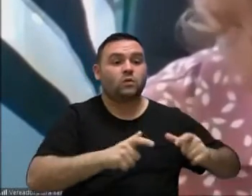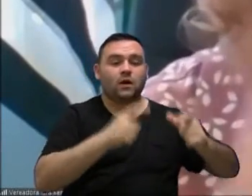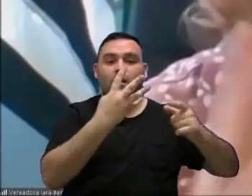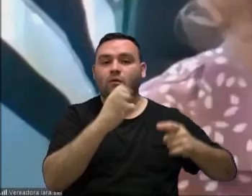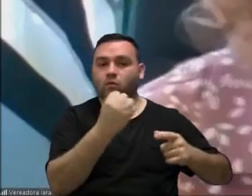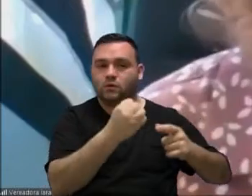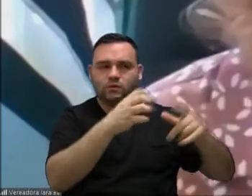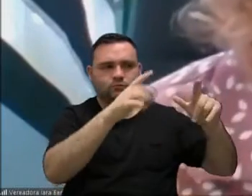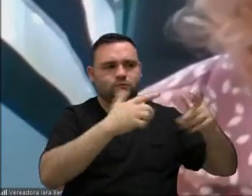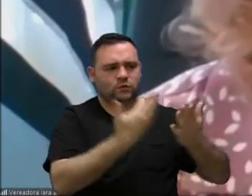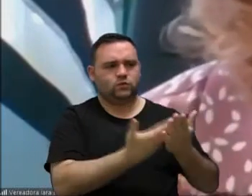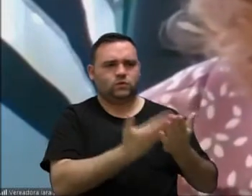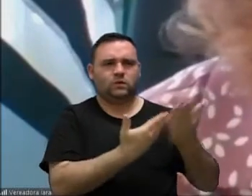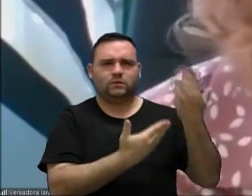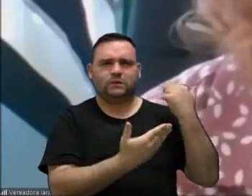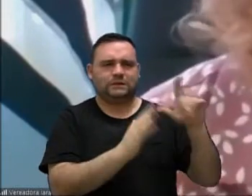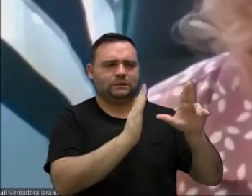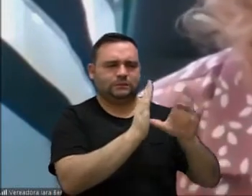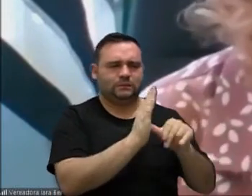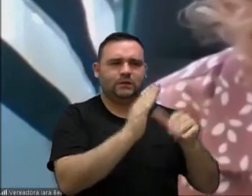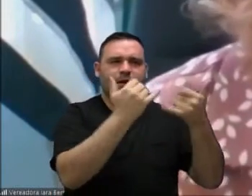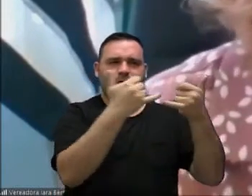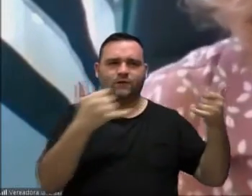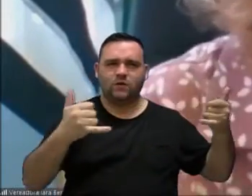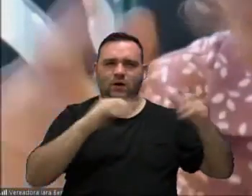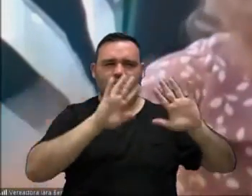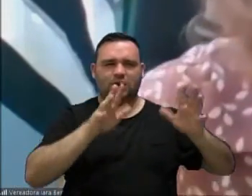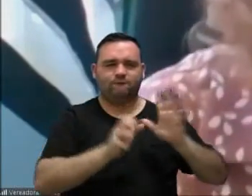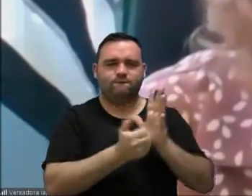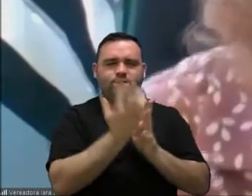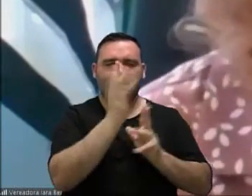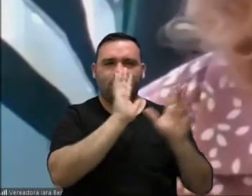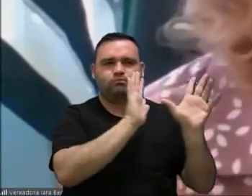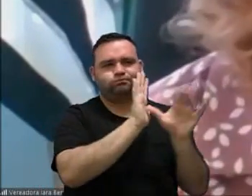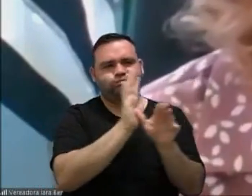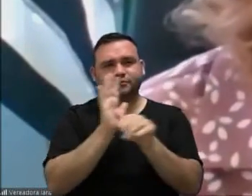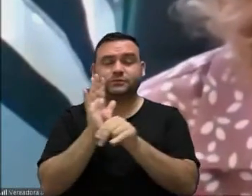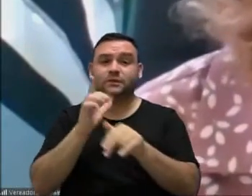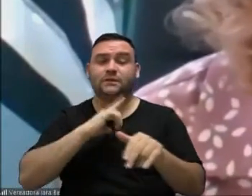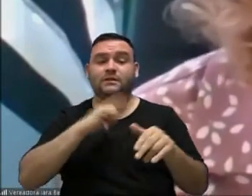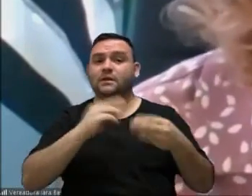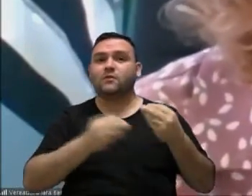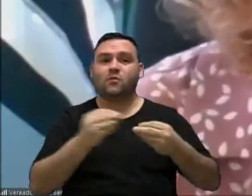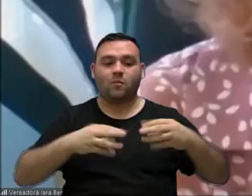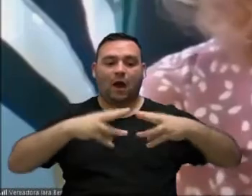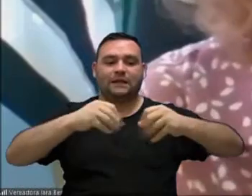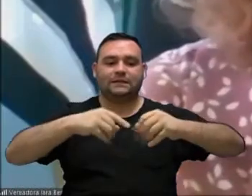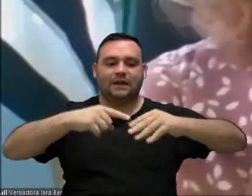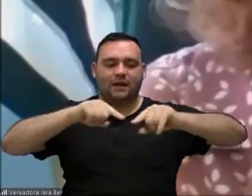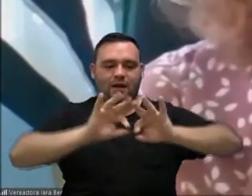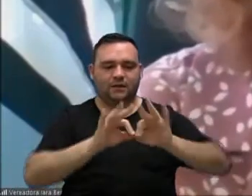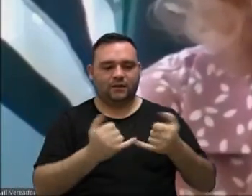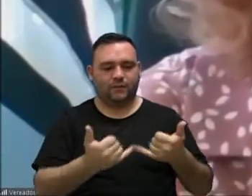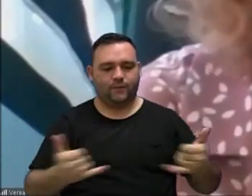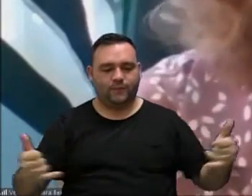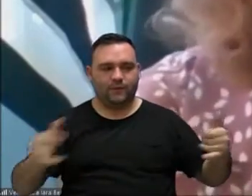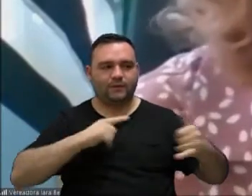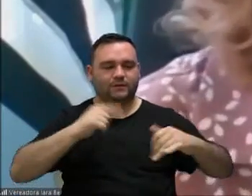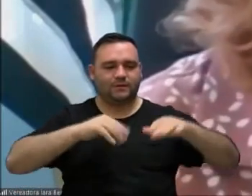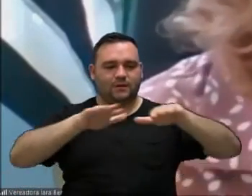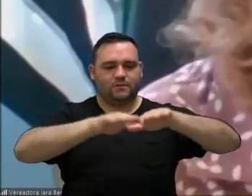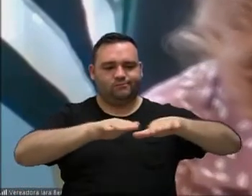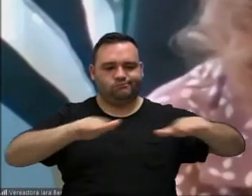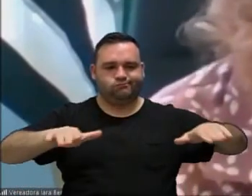Aparecidinha que a escola tinha sido furtada a fiação várias vezes fizeram um cabeamento enterrado com placa de cima